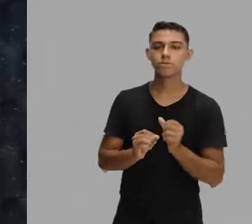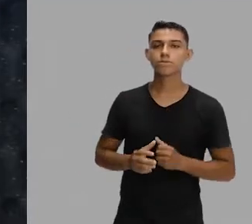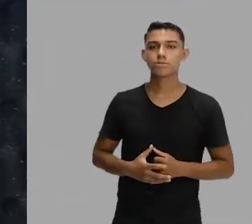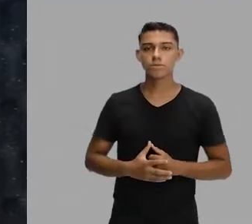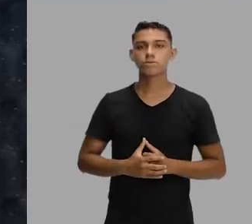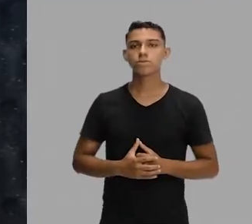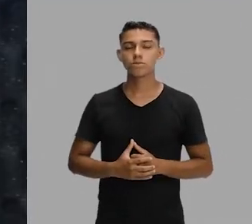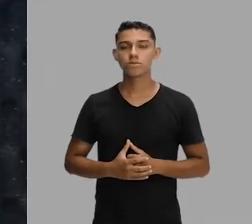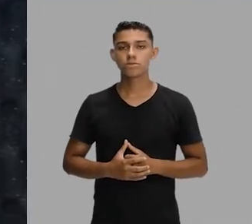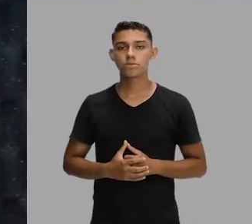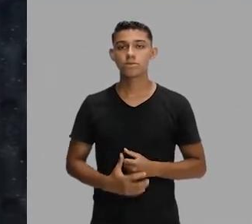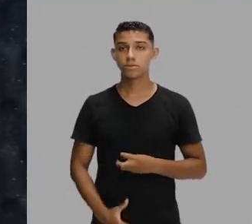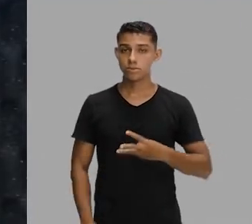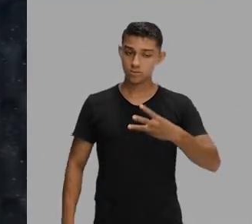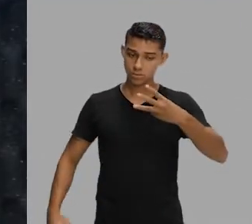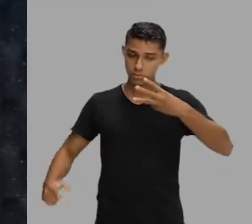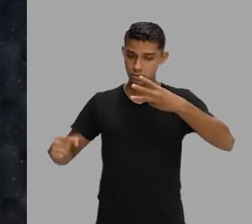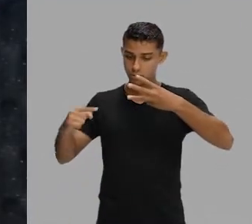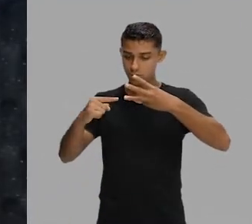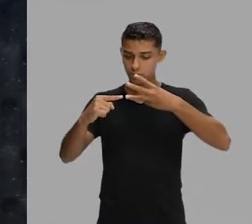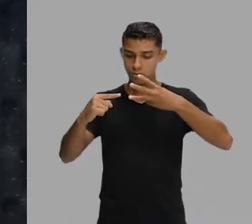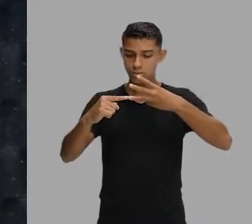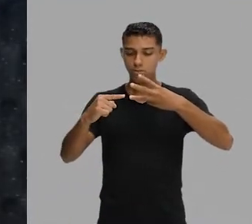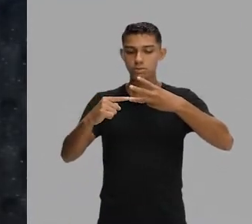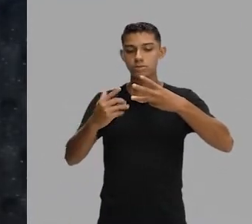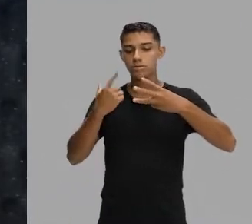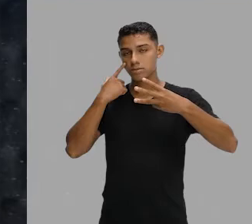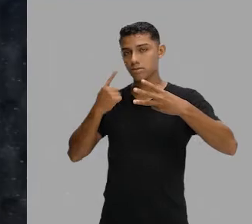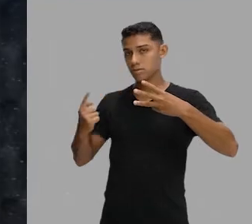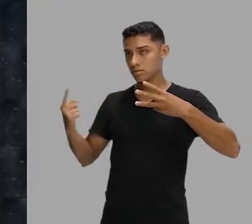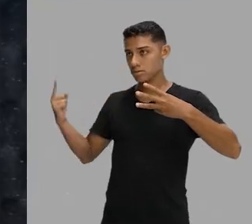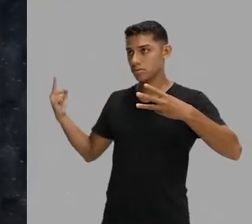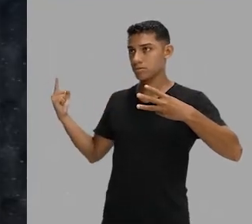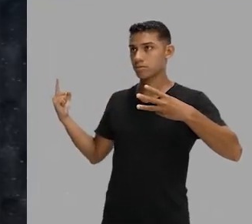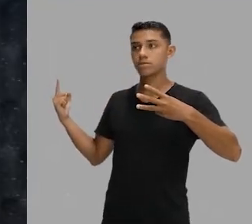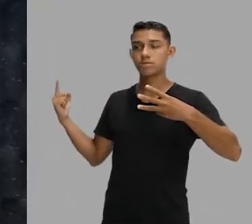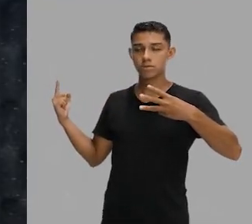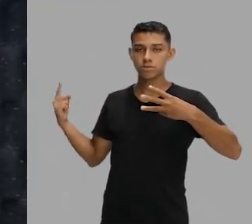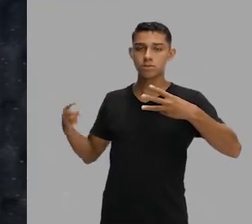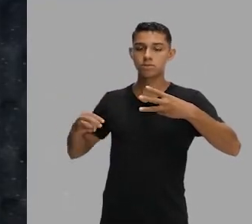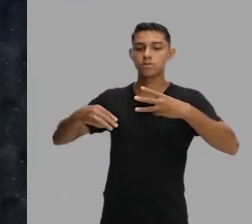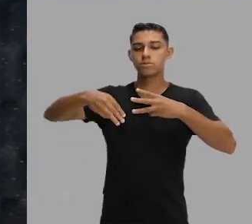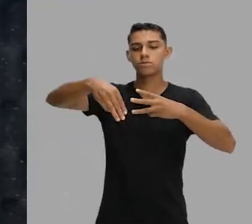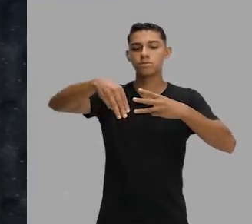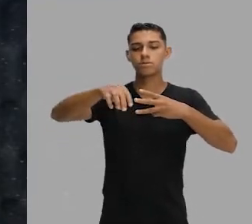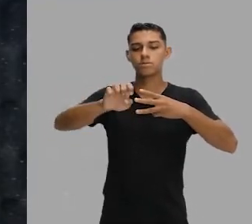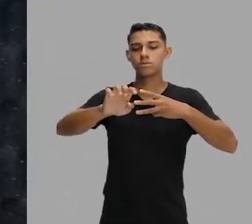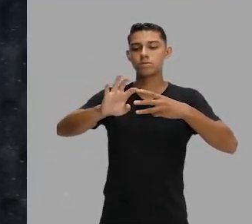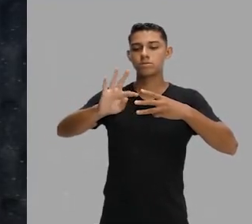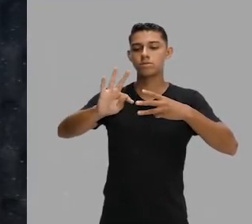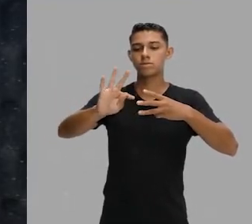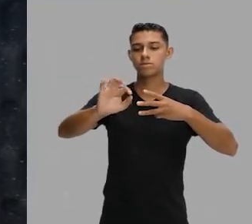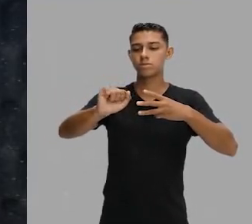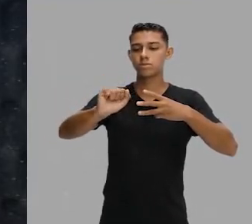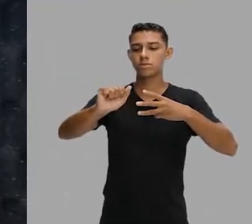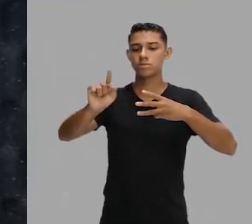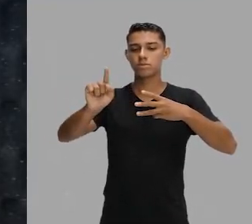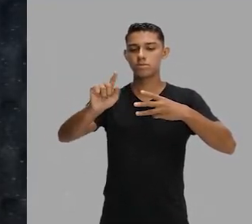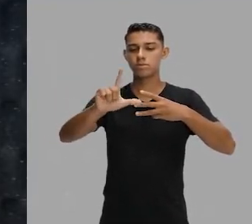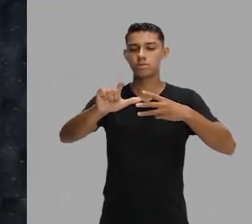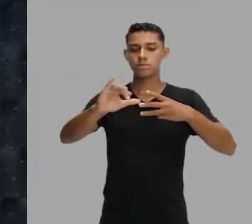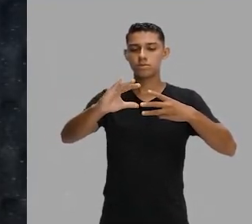Bom, e o terceiro tipo de ligação, observe aqui no quadro, são as ligações